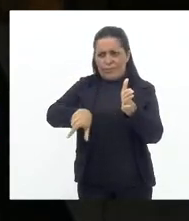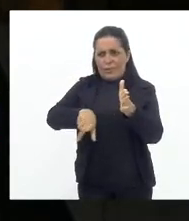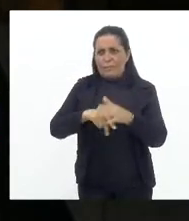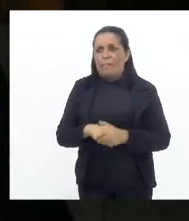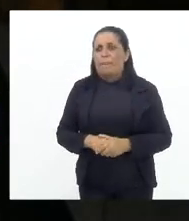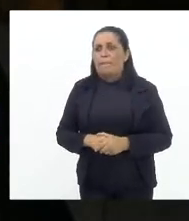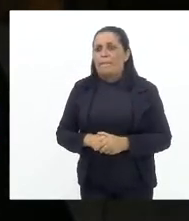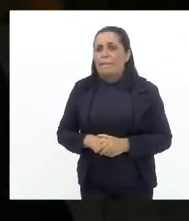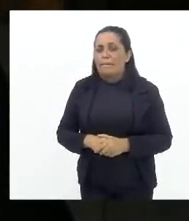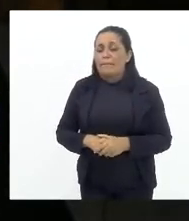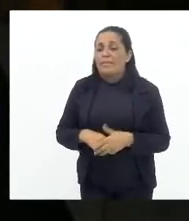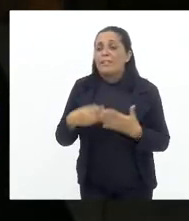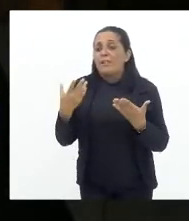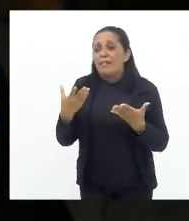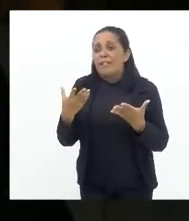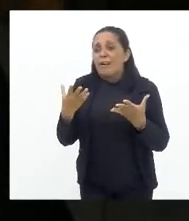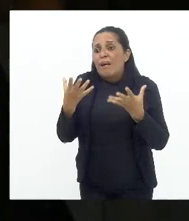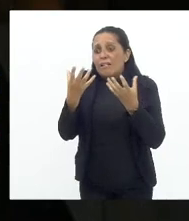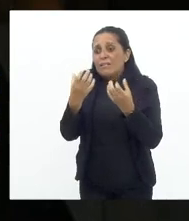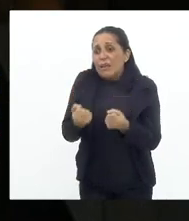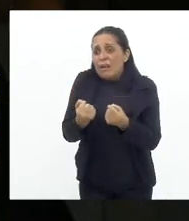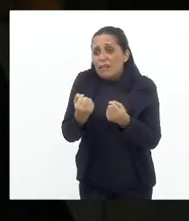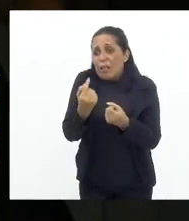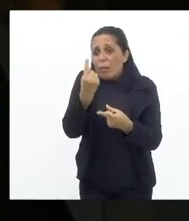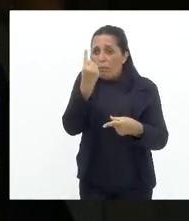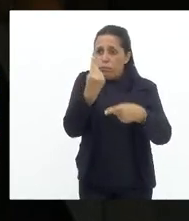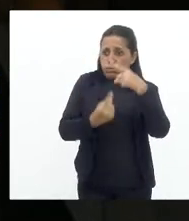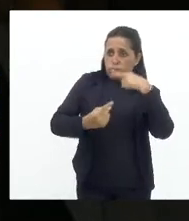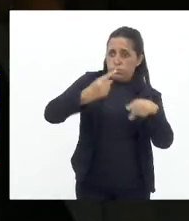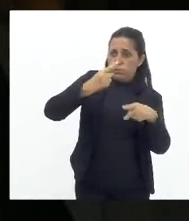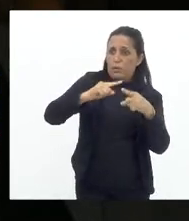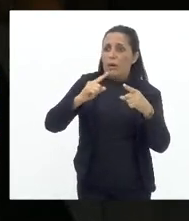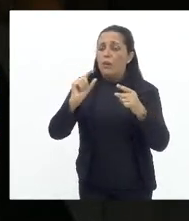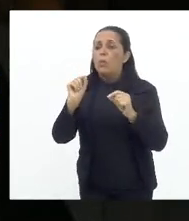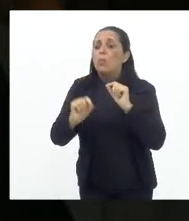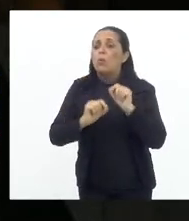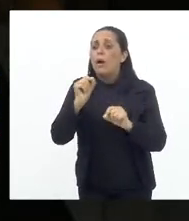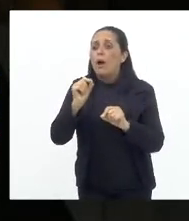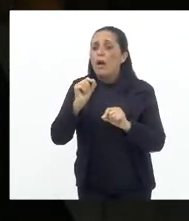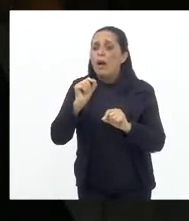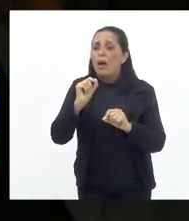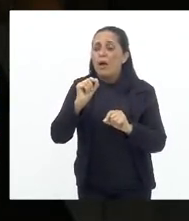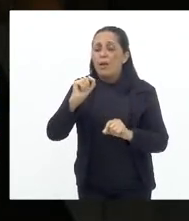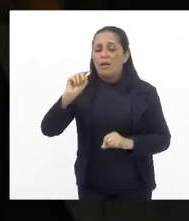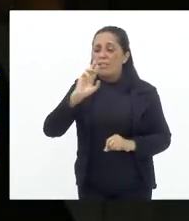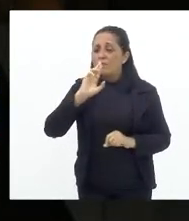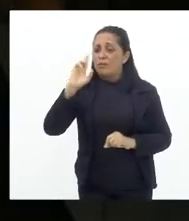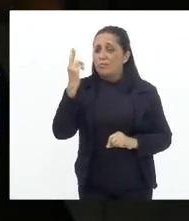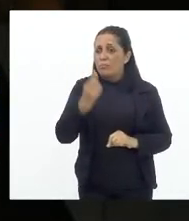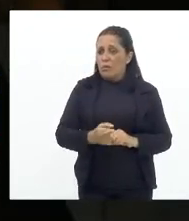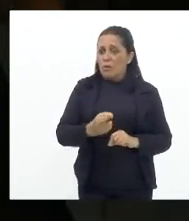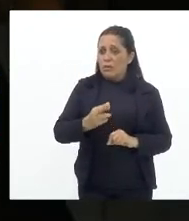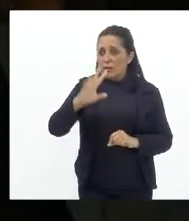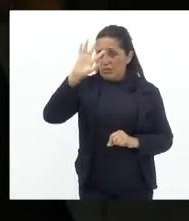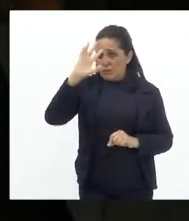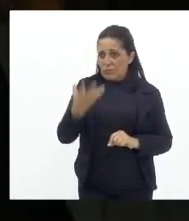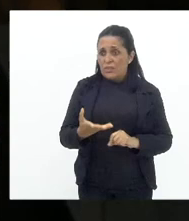e quem é o quem é adepto do belicismo O resultado é inexoravelmente'